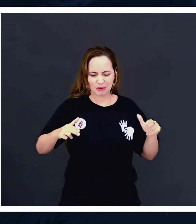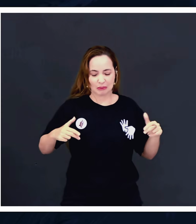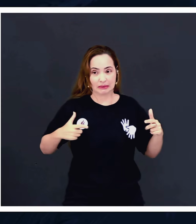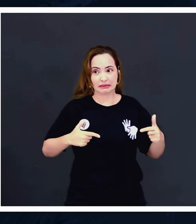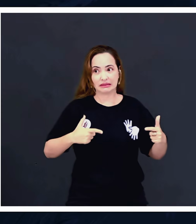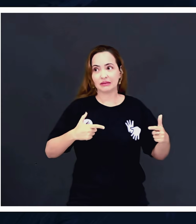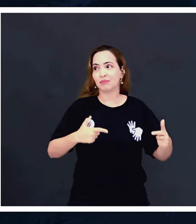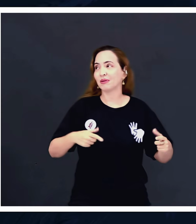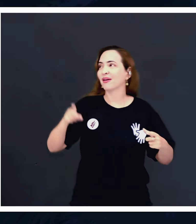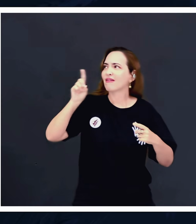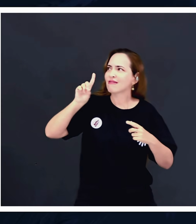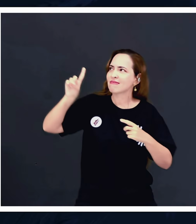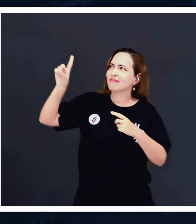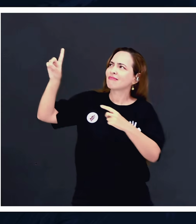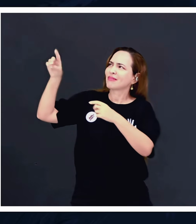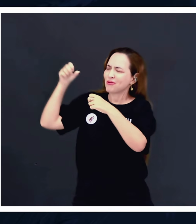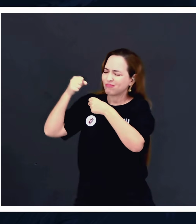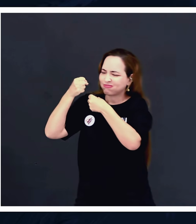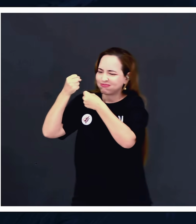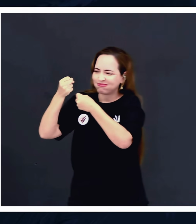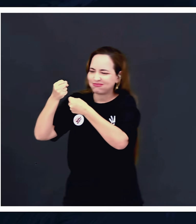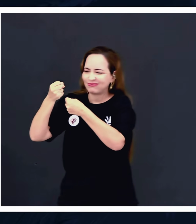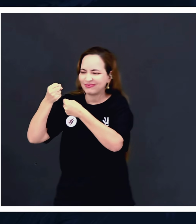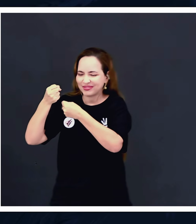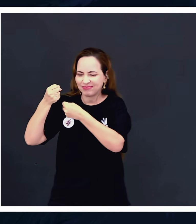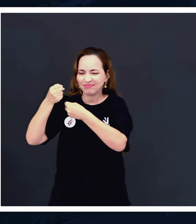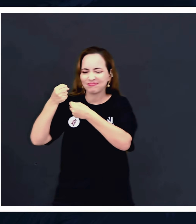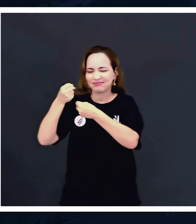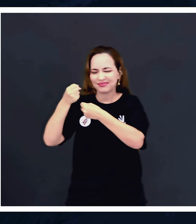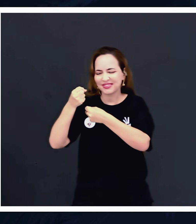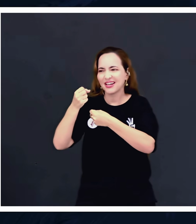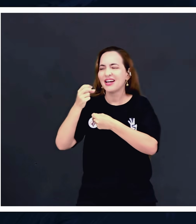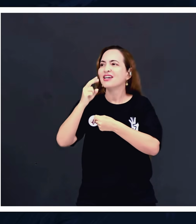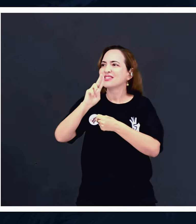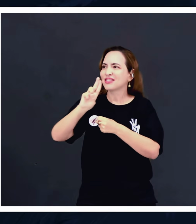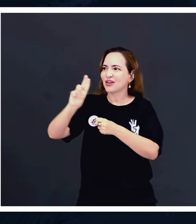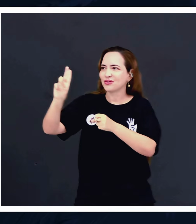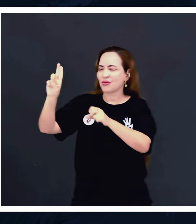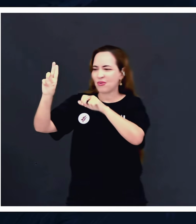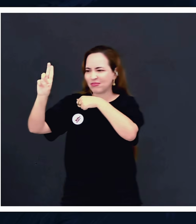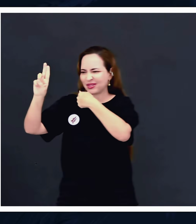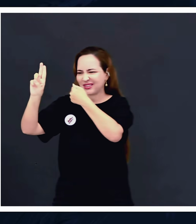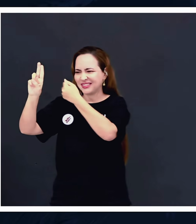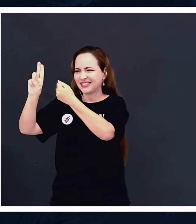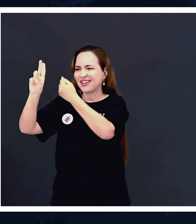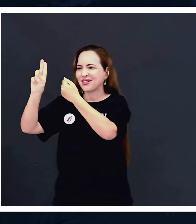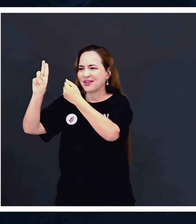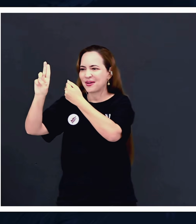seu